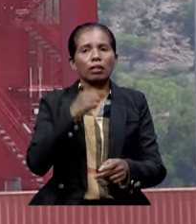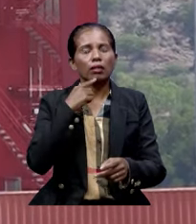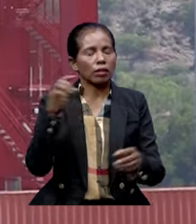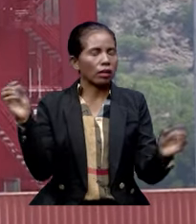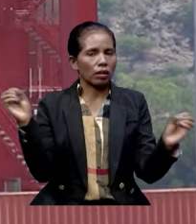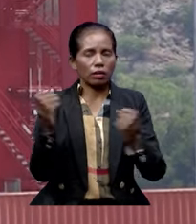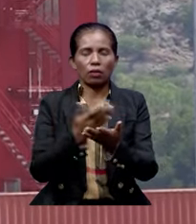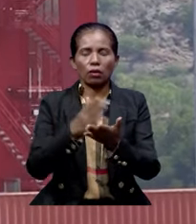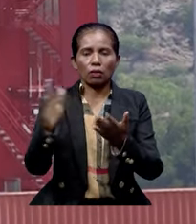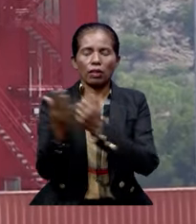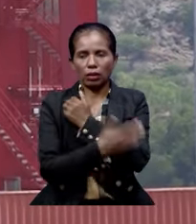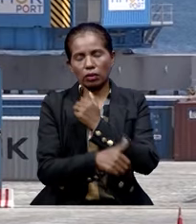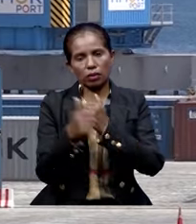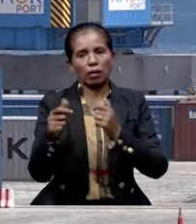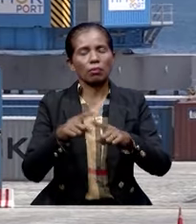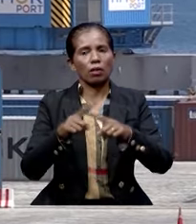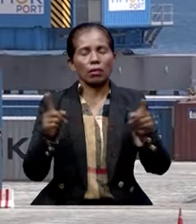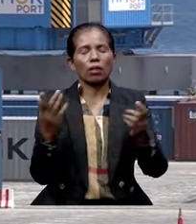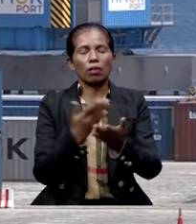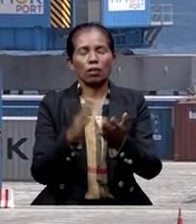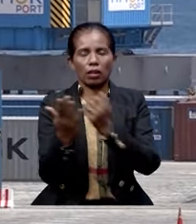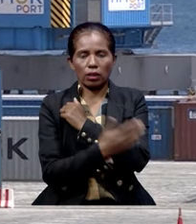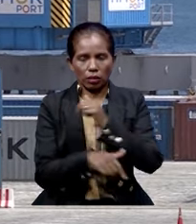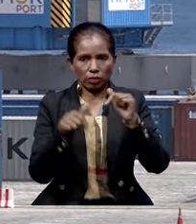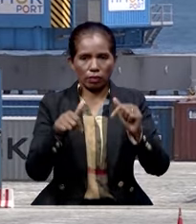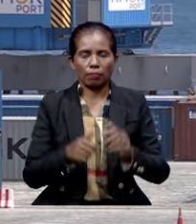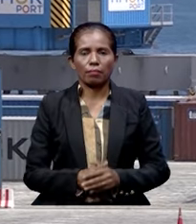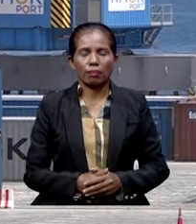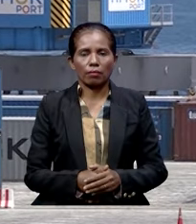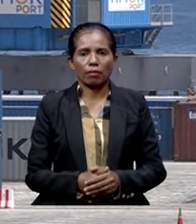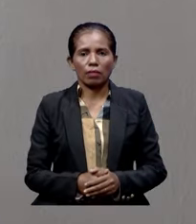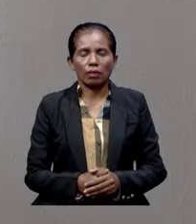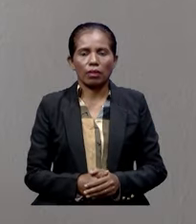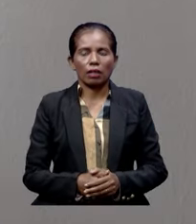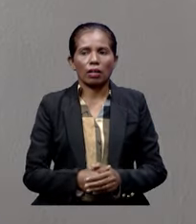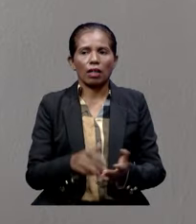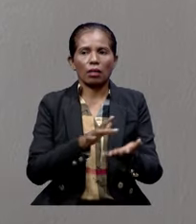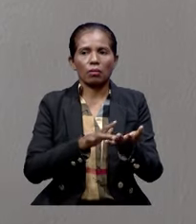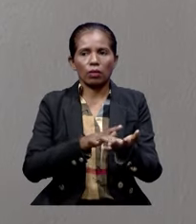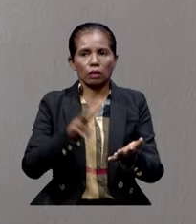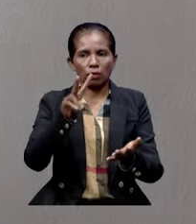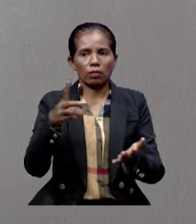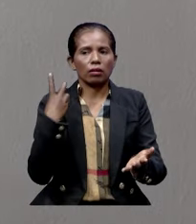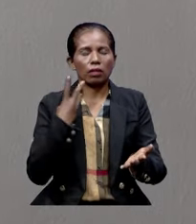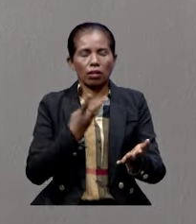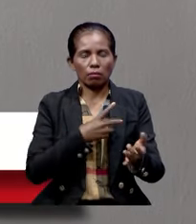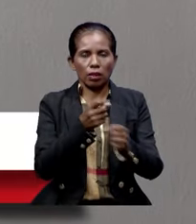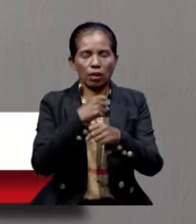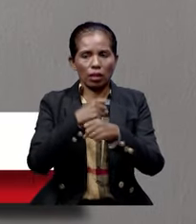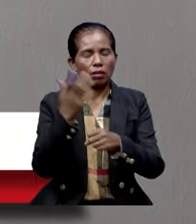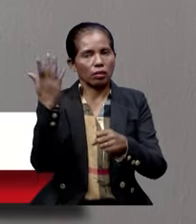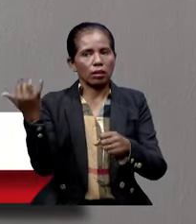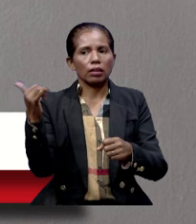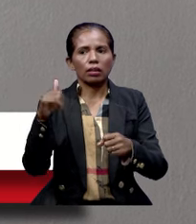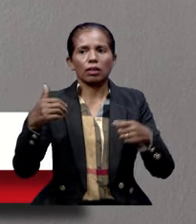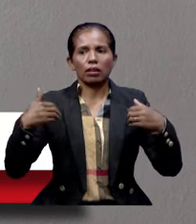o Sousa e a Railur, mas bem e a Railaran. Item Ruané tamba, anisane, fábrica nebe ami kontaktun ba siramos